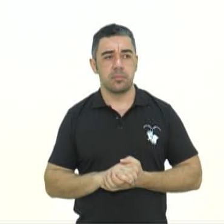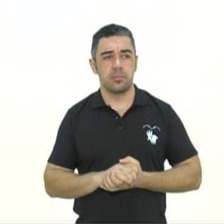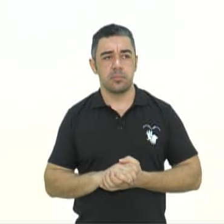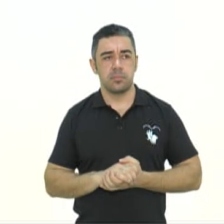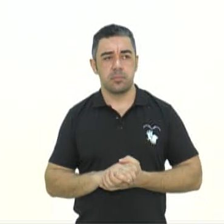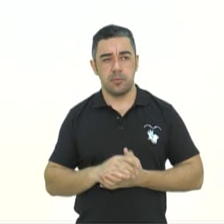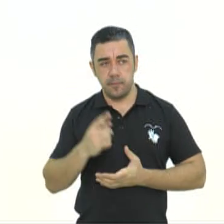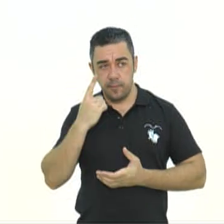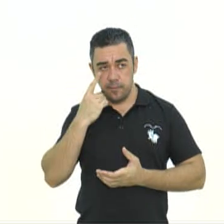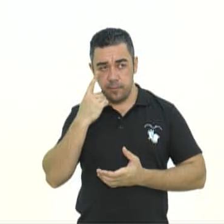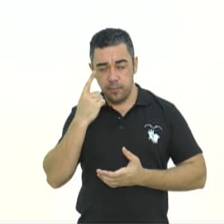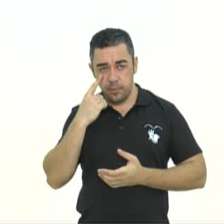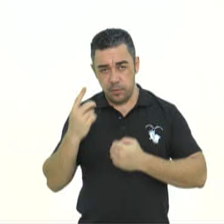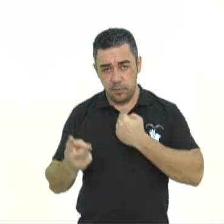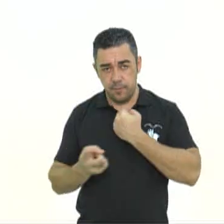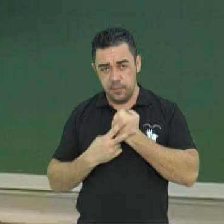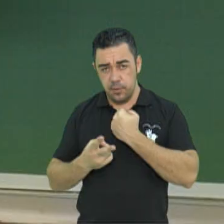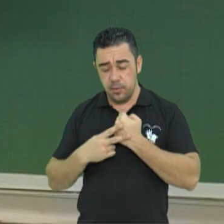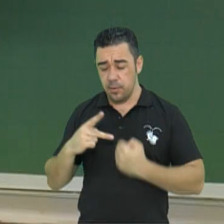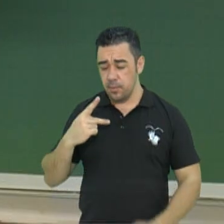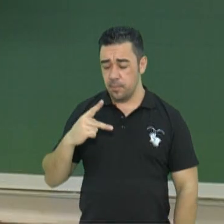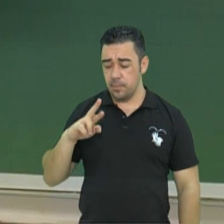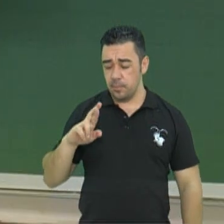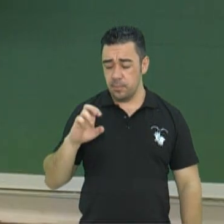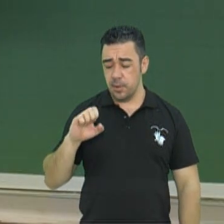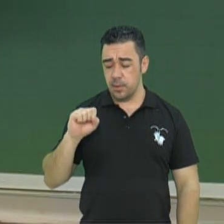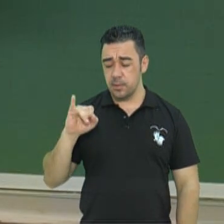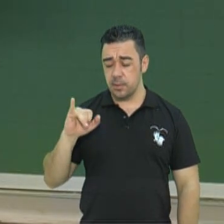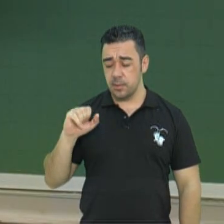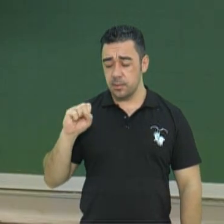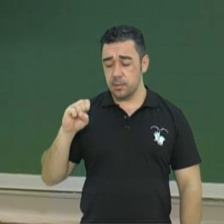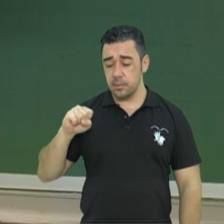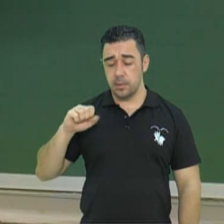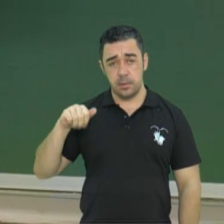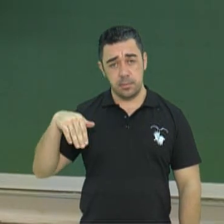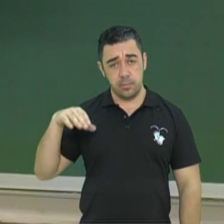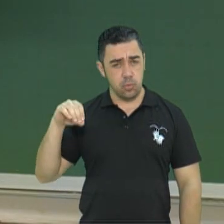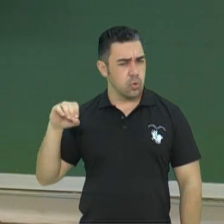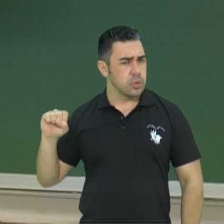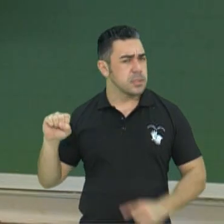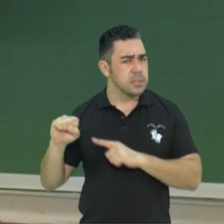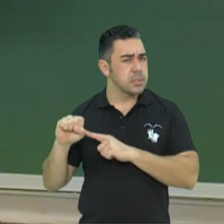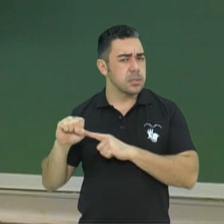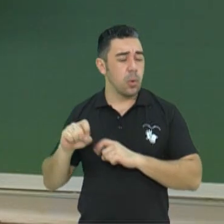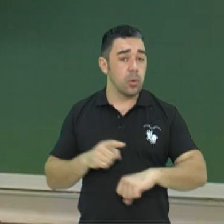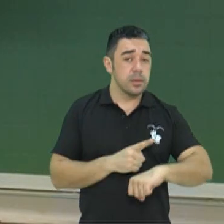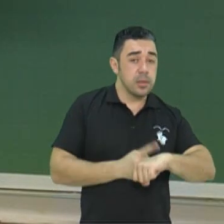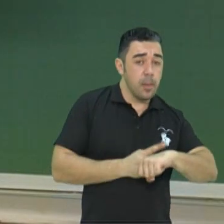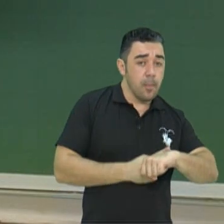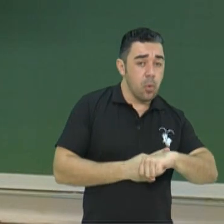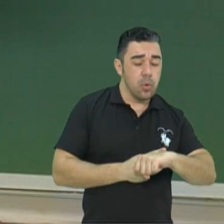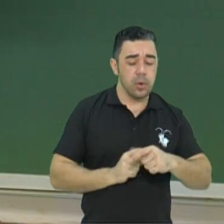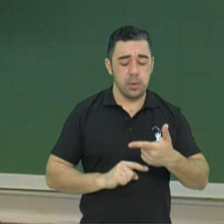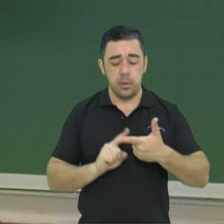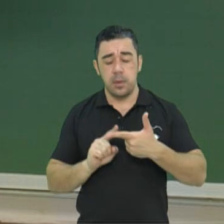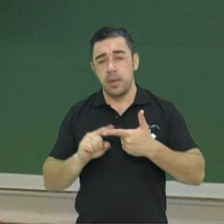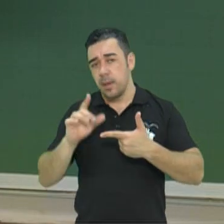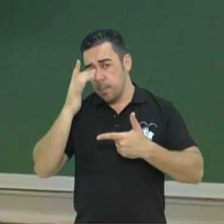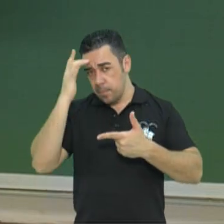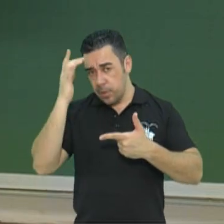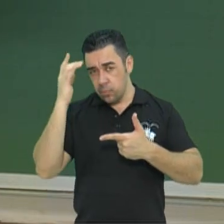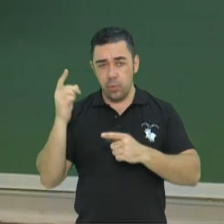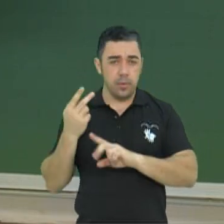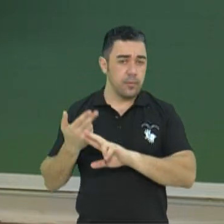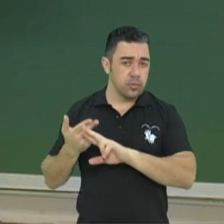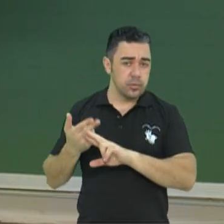Então, verifique aqui o verbo precisamos, tá? Marque o tempo e a pessoa do discurso